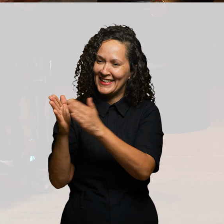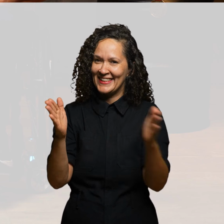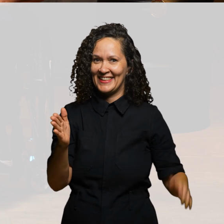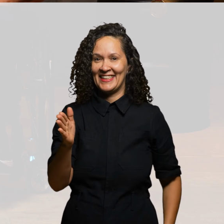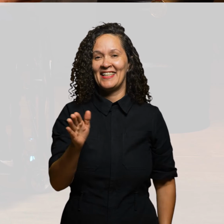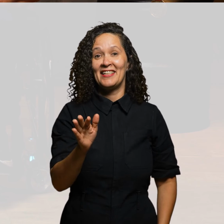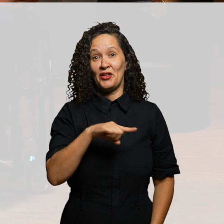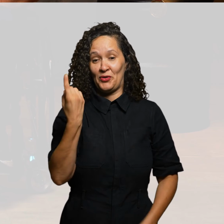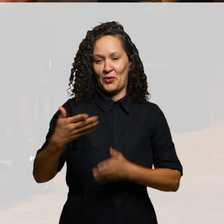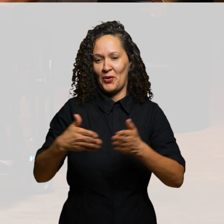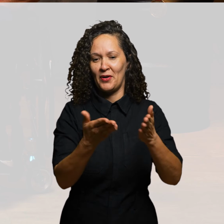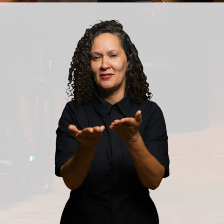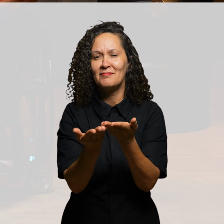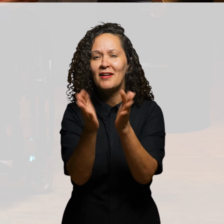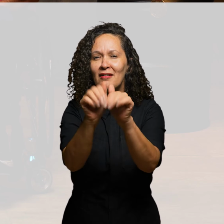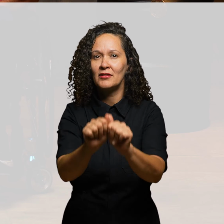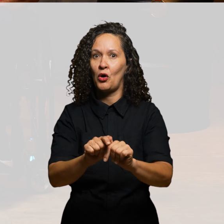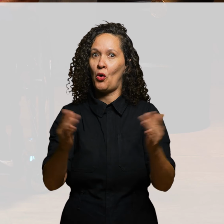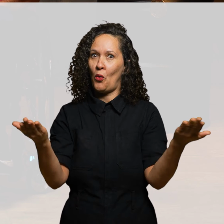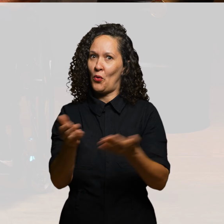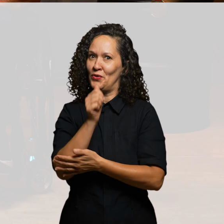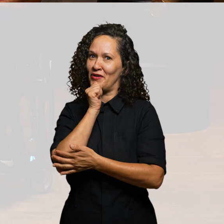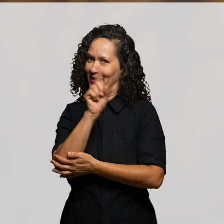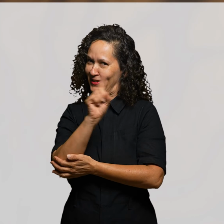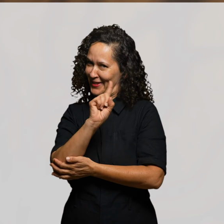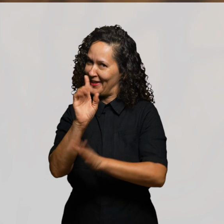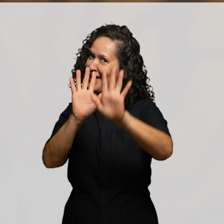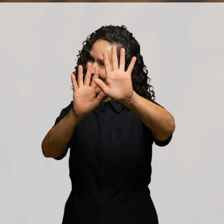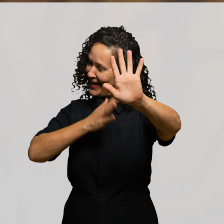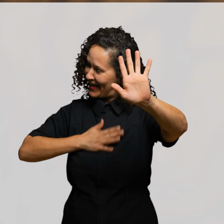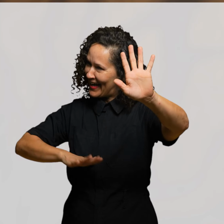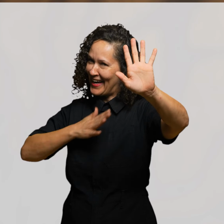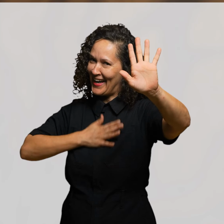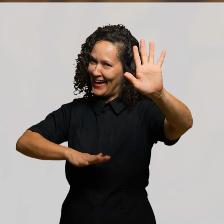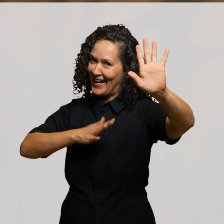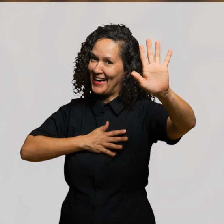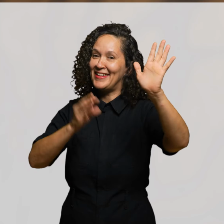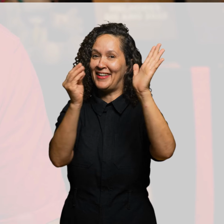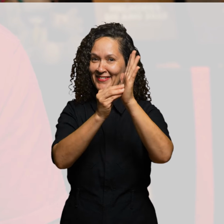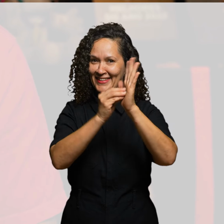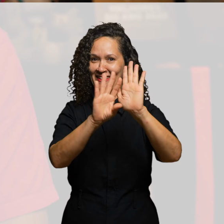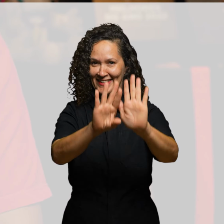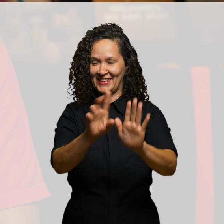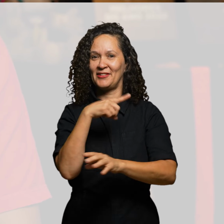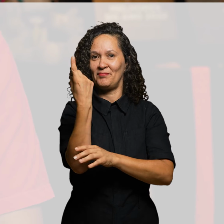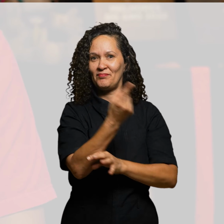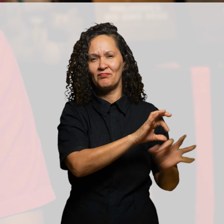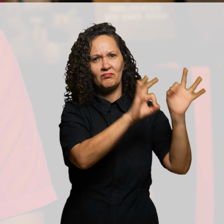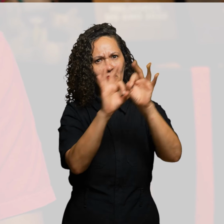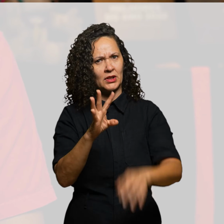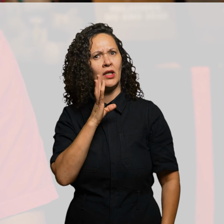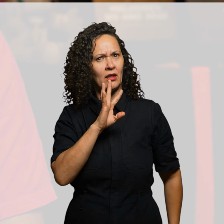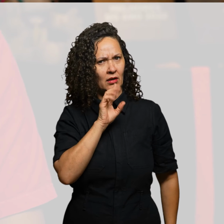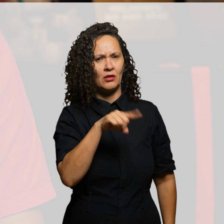Felizmente o nosso caminho está chegando no final aí, mas não é hoje ainda, é o próximo. Tchau, calma, não se arreste não, meu amigo. Esse episódio eu acho que é bem